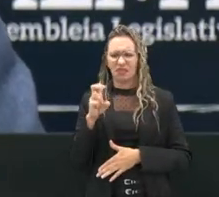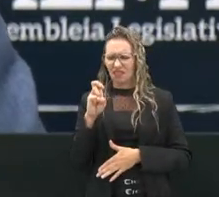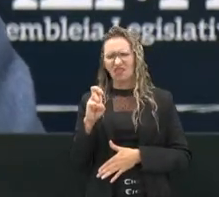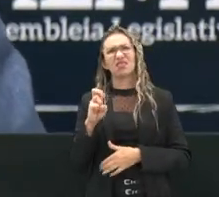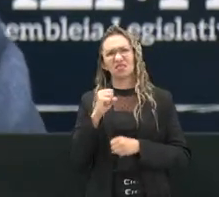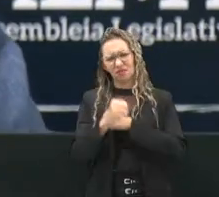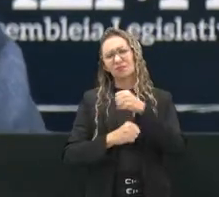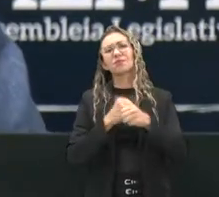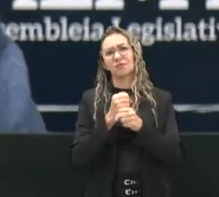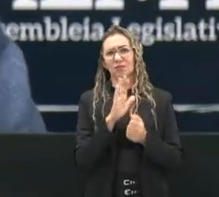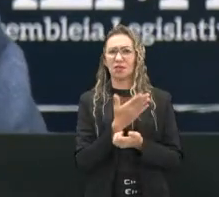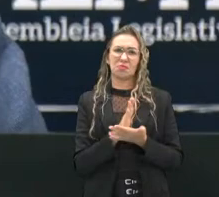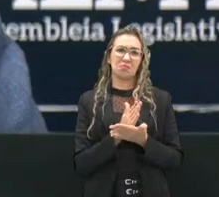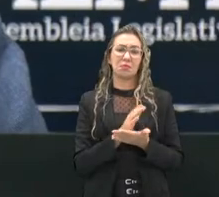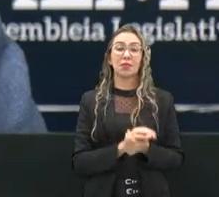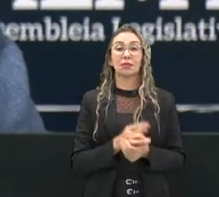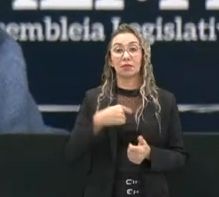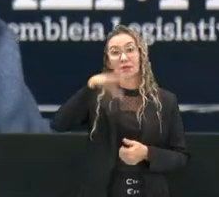por que